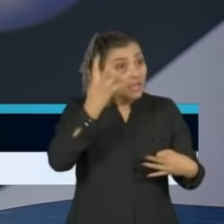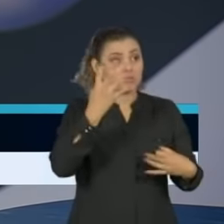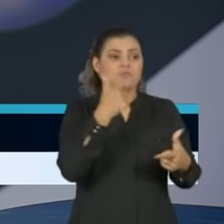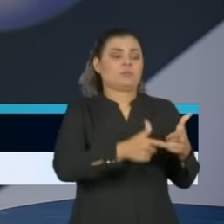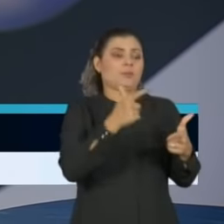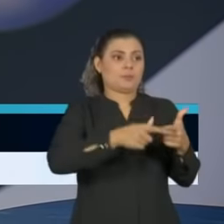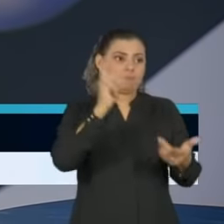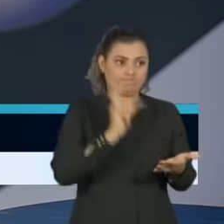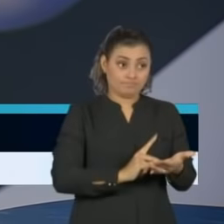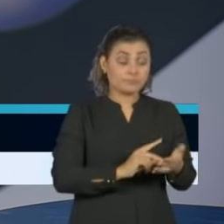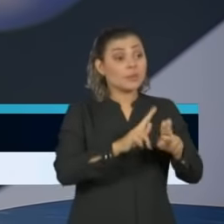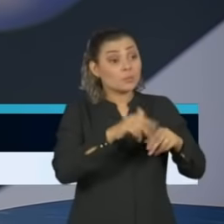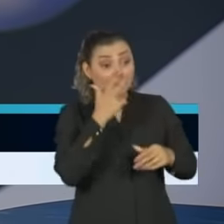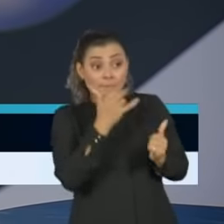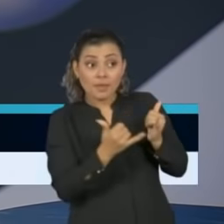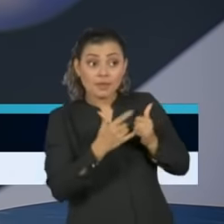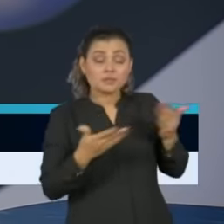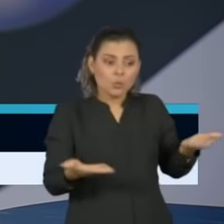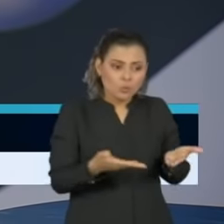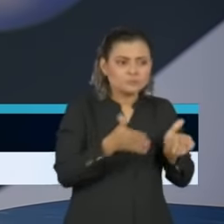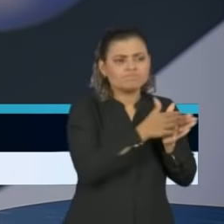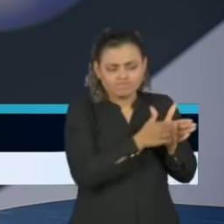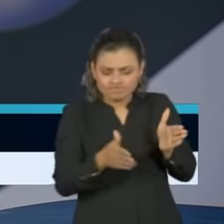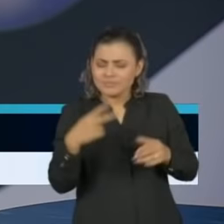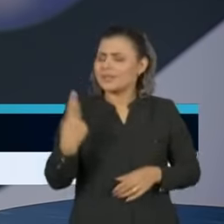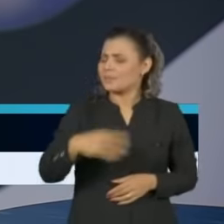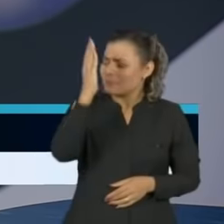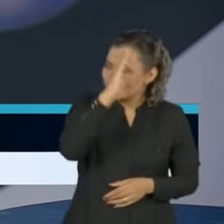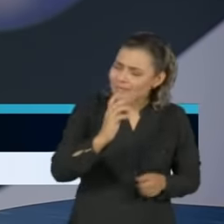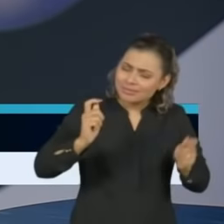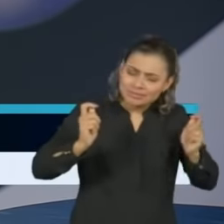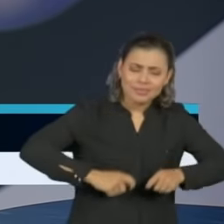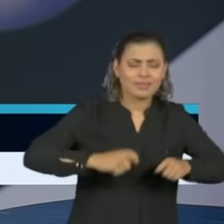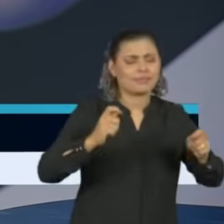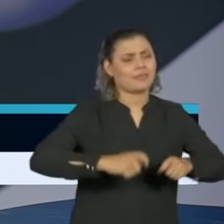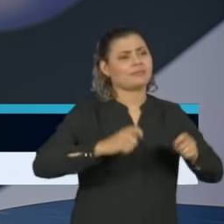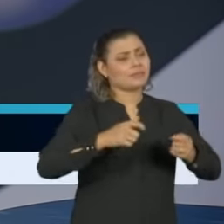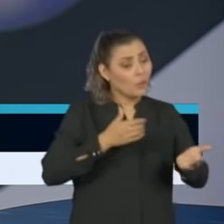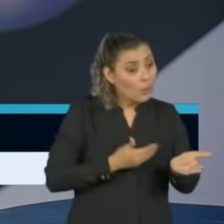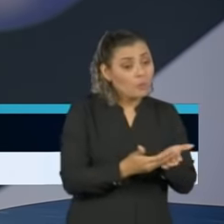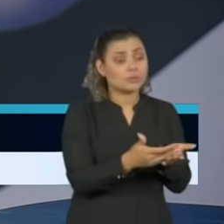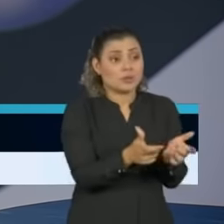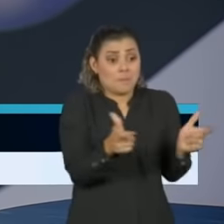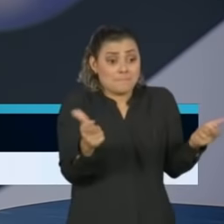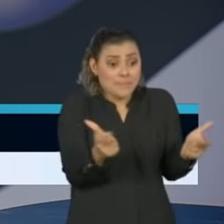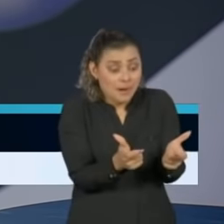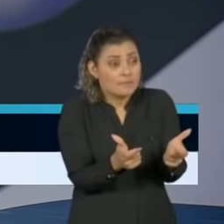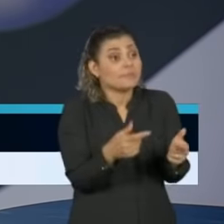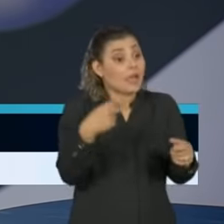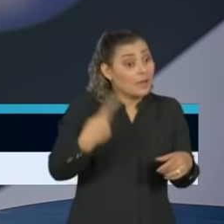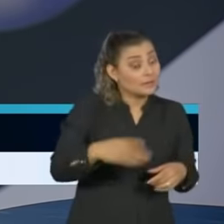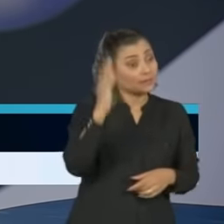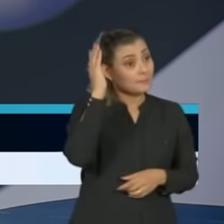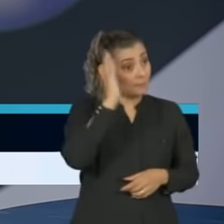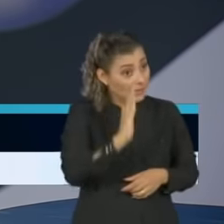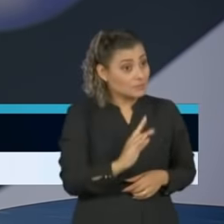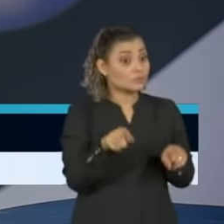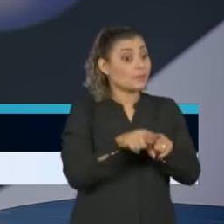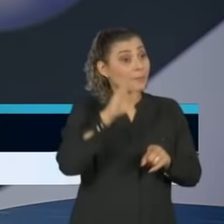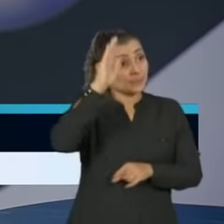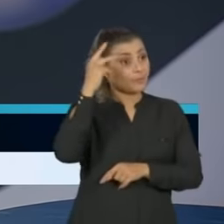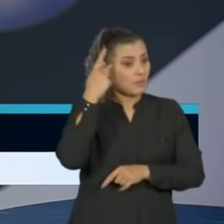dele. Então, eu acho que a gente tem uma boa chance aqui no Brasil de já estar começando com esse número de casos, entrando aqui em São Paulo, particularmente,